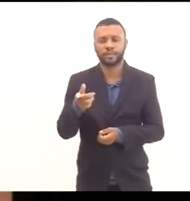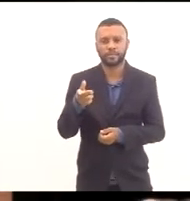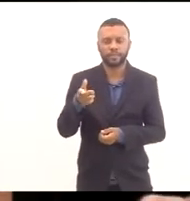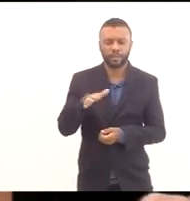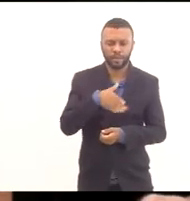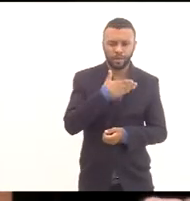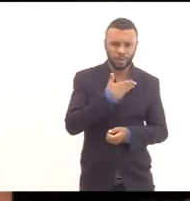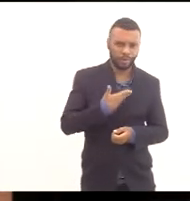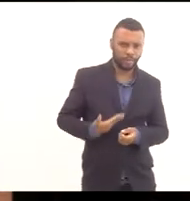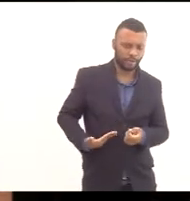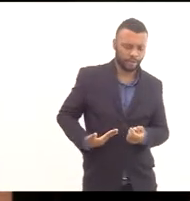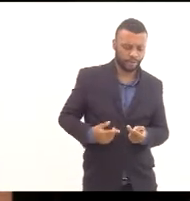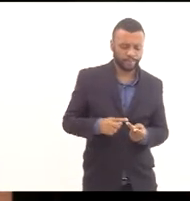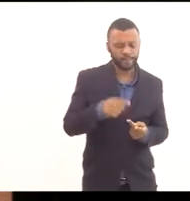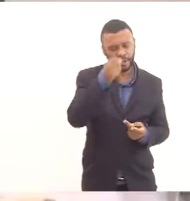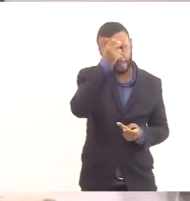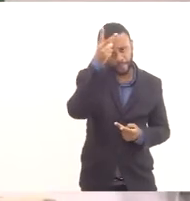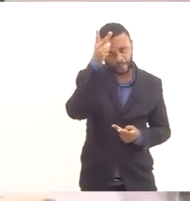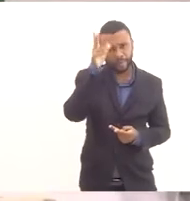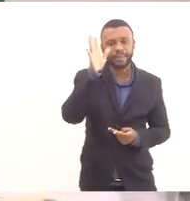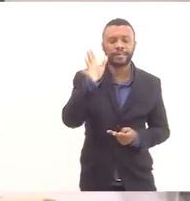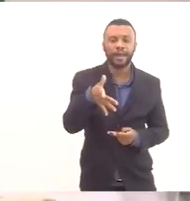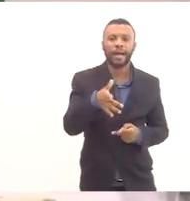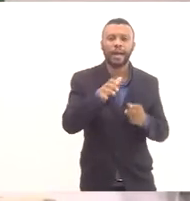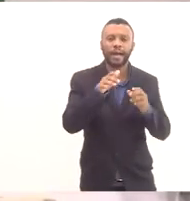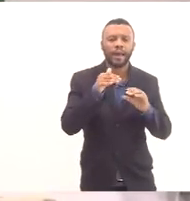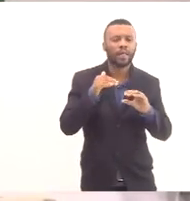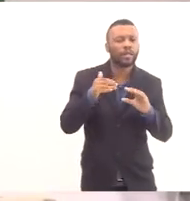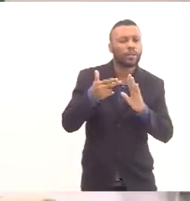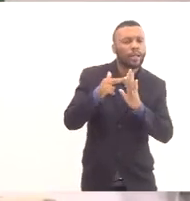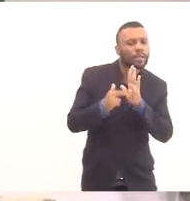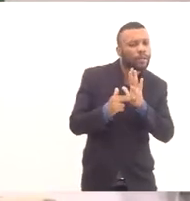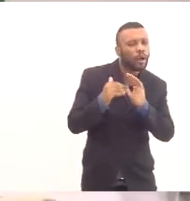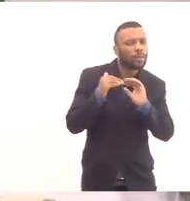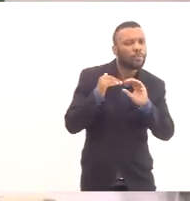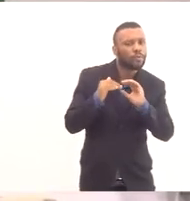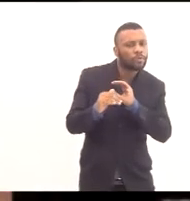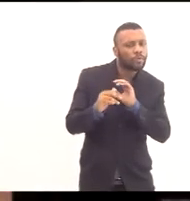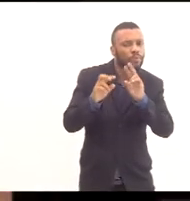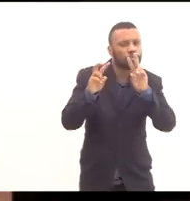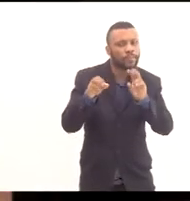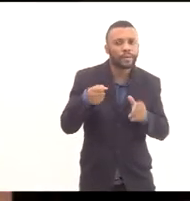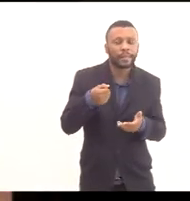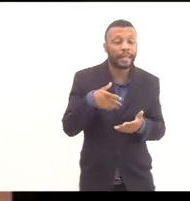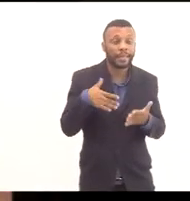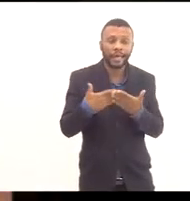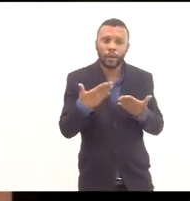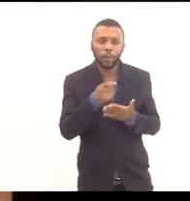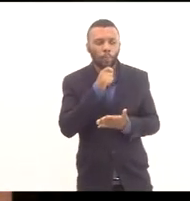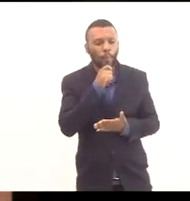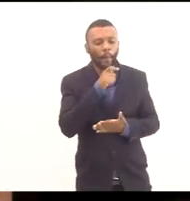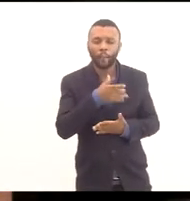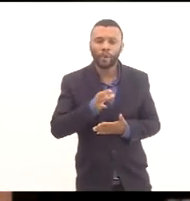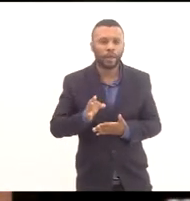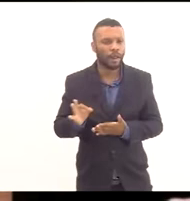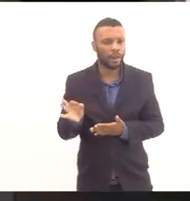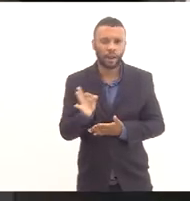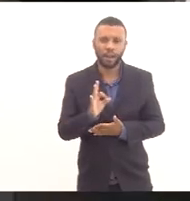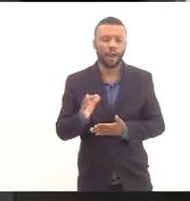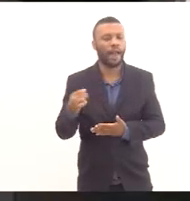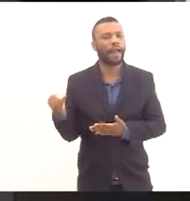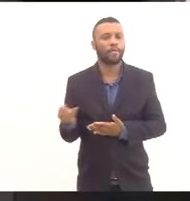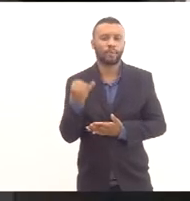governo estadual EA prefeitura já entregou algum tipo de relatório sobre a necessidade ainda não importante deixar